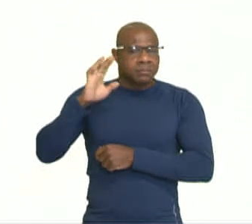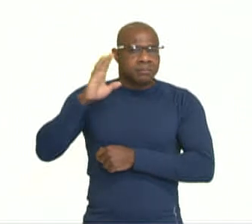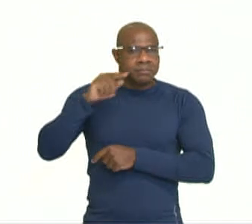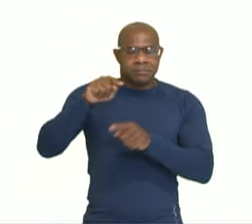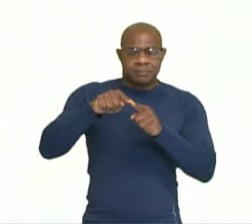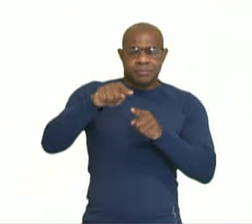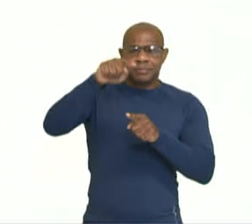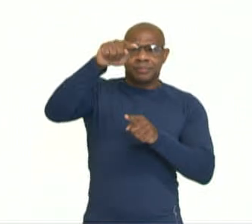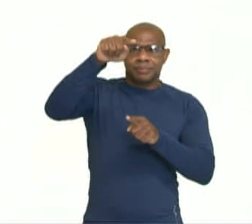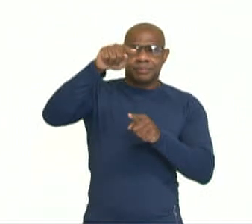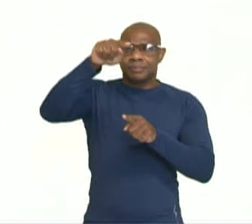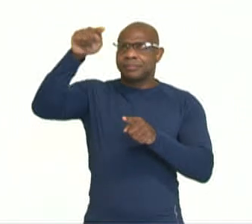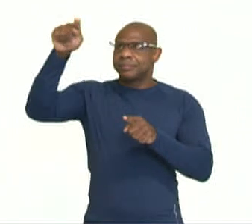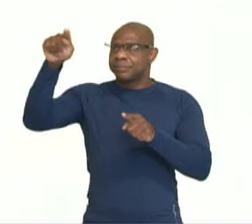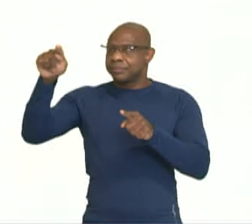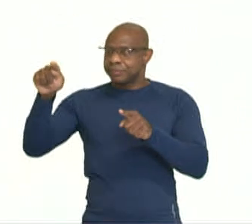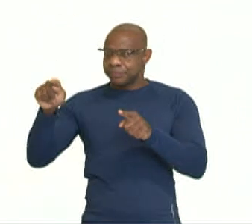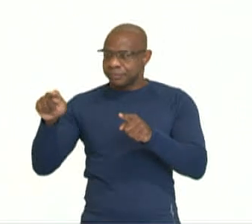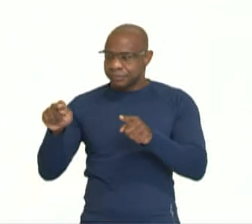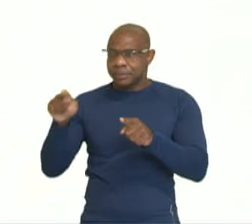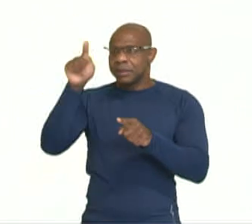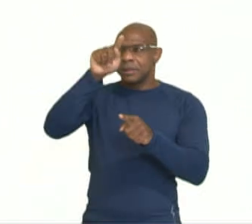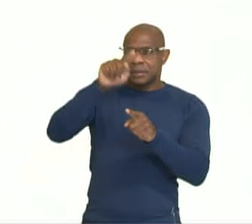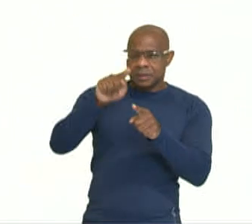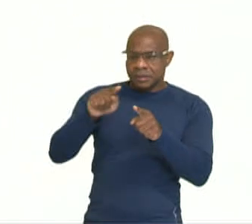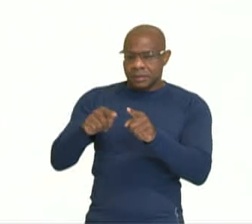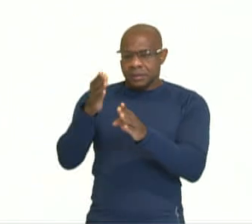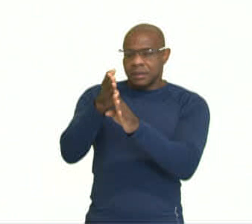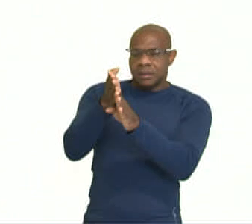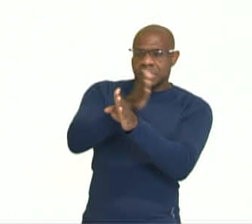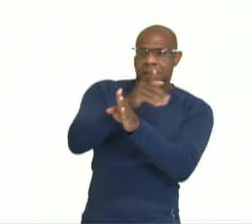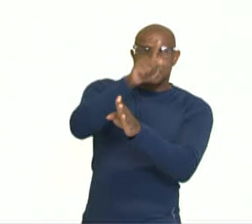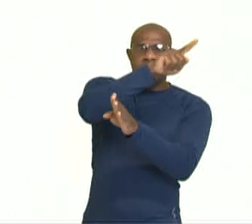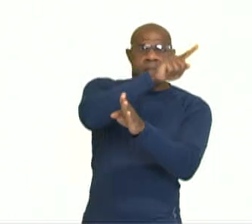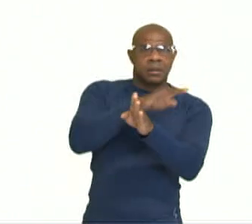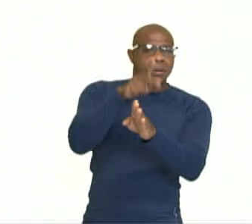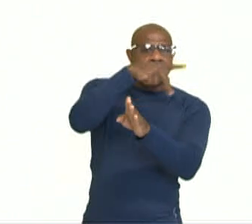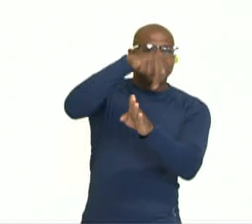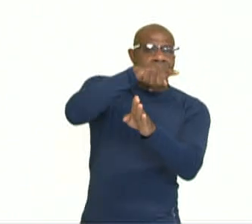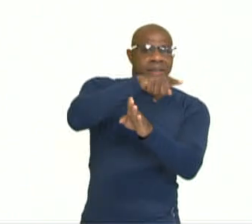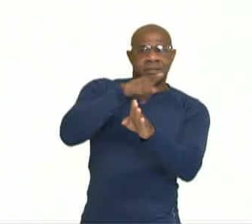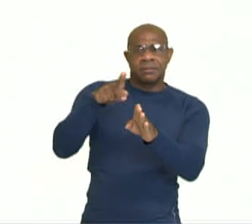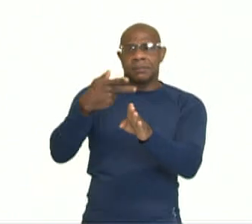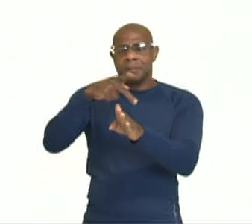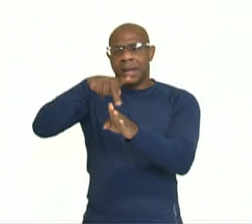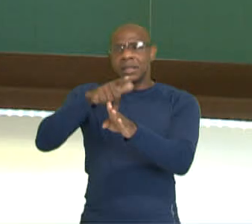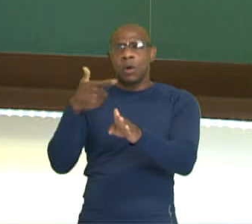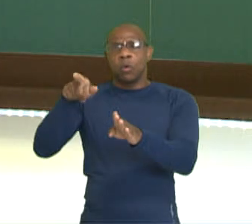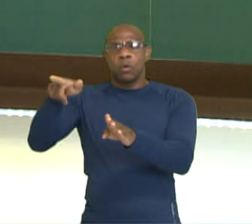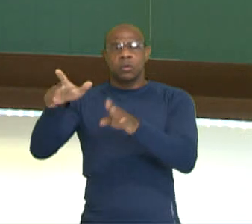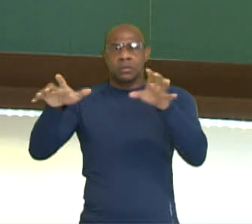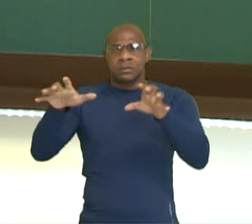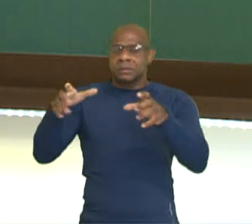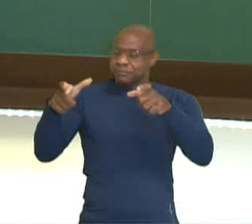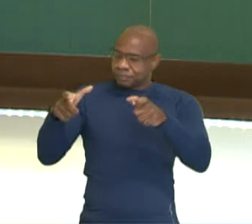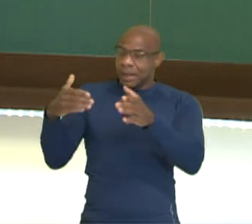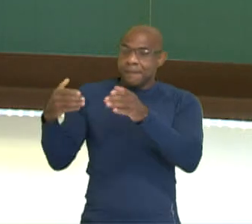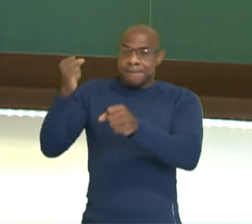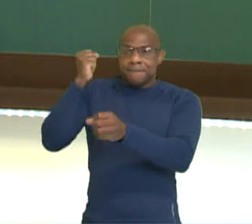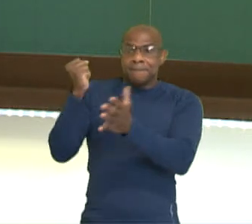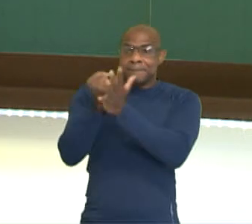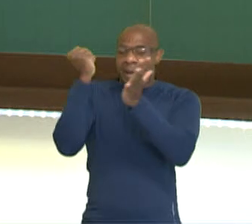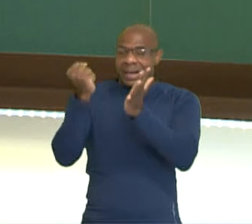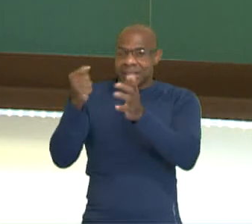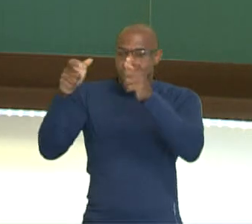uma fronteira, onde você estabelece uma dominação em termos de espaço aéreo,